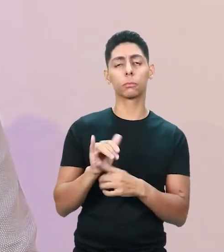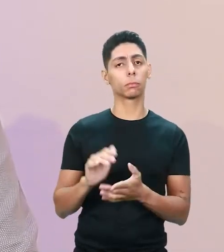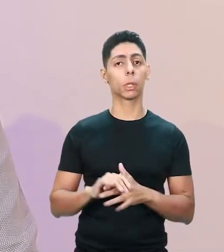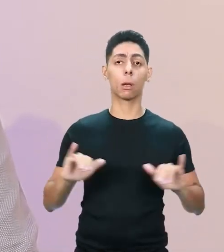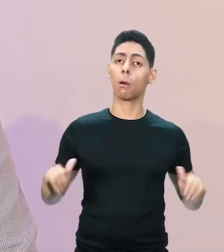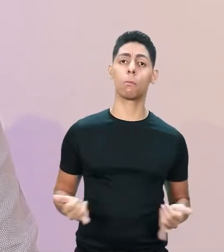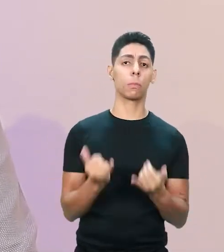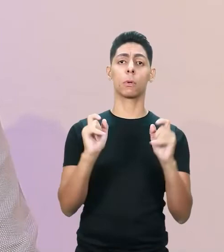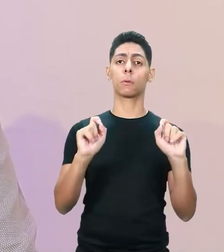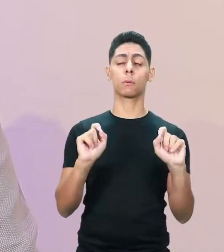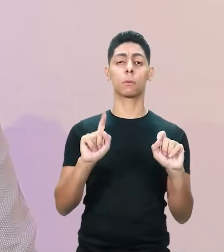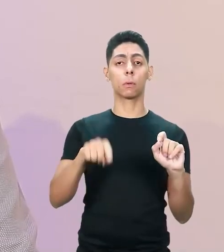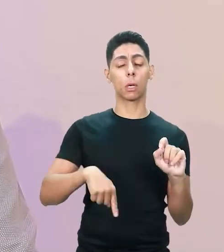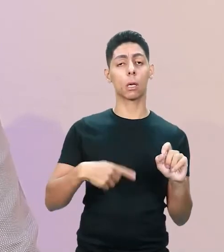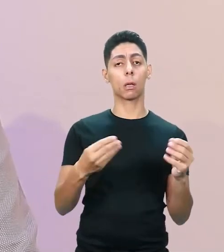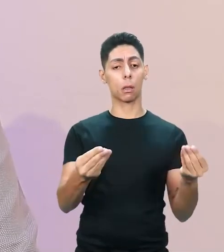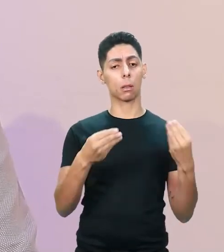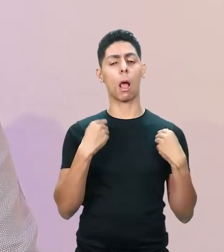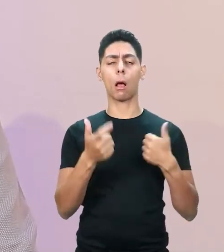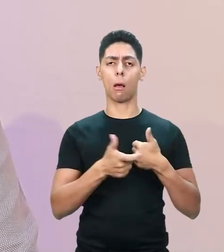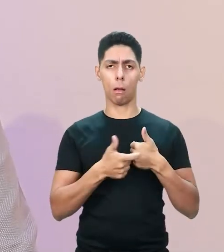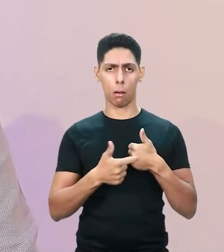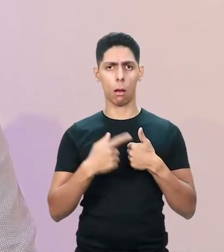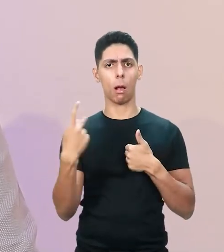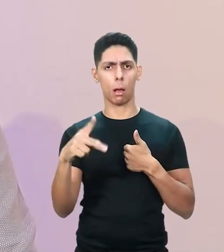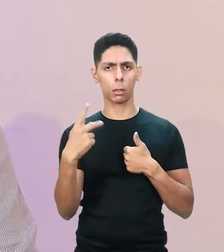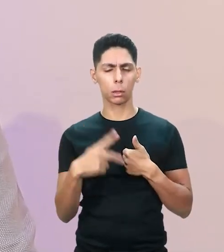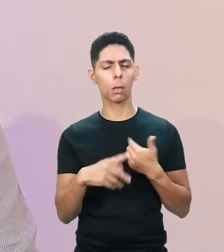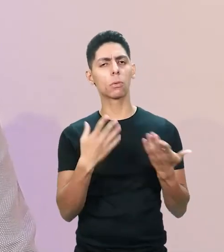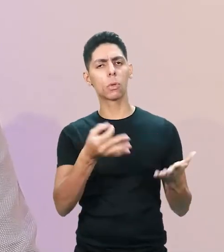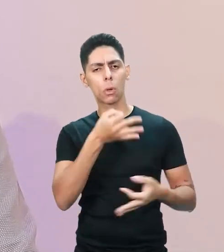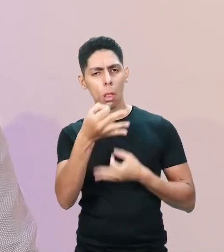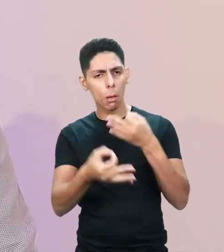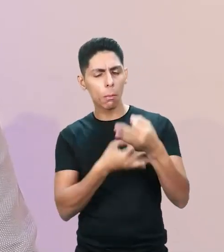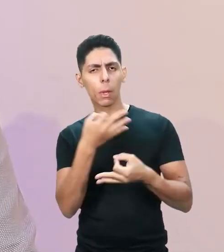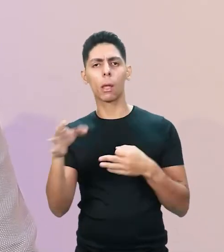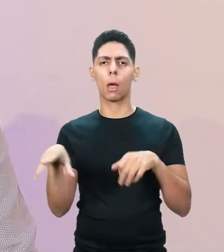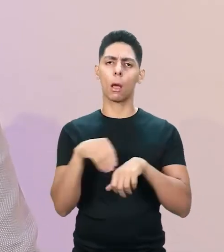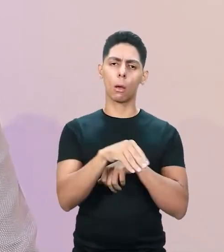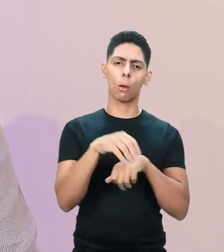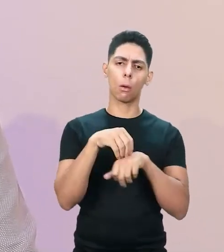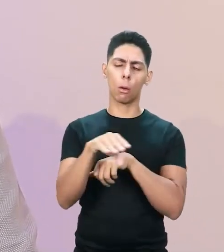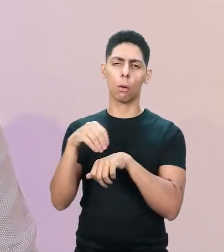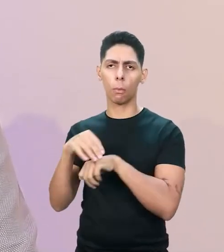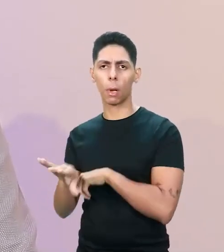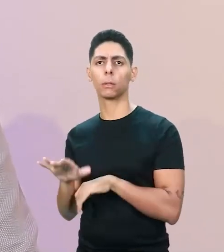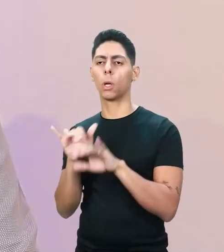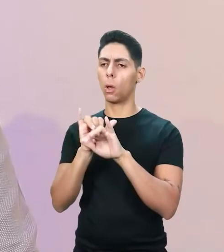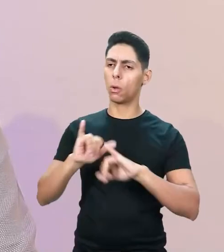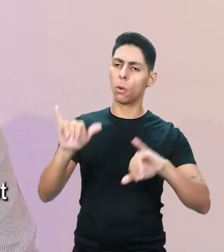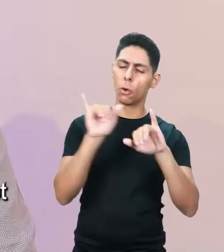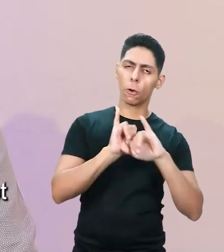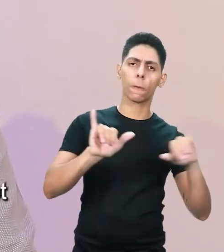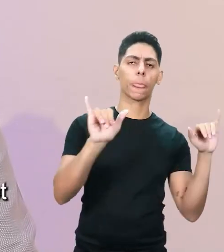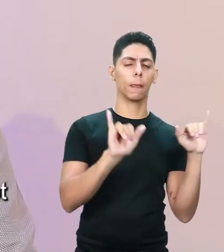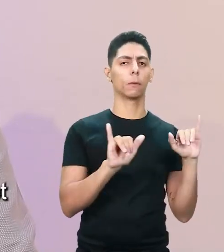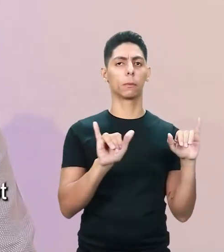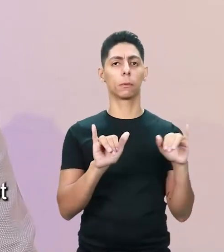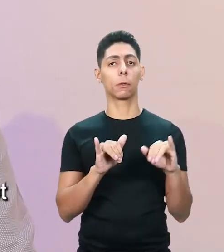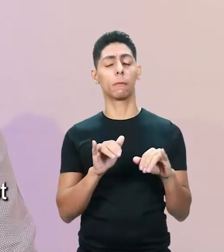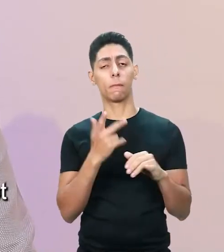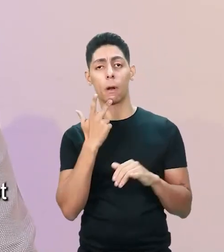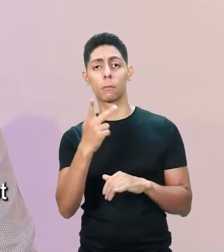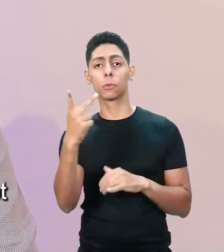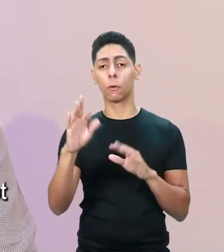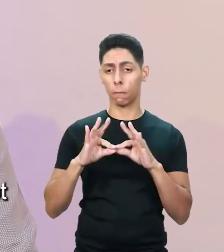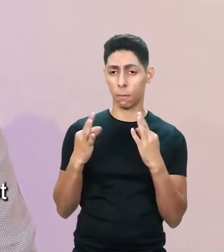Aproveita também, deixa seu like, deixa suas impressões, compartilha, divulga, informa para sua família que